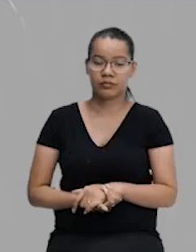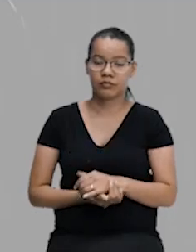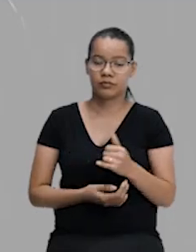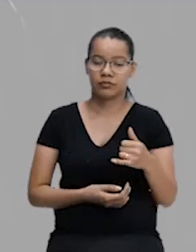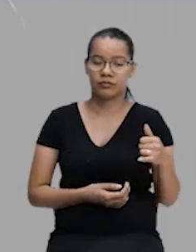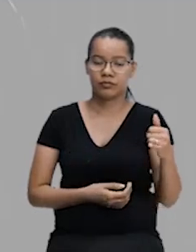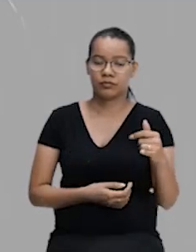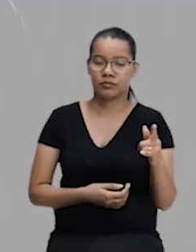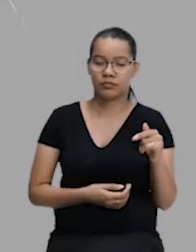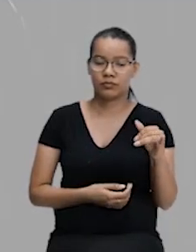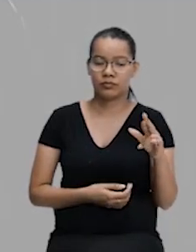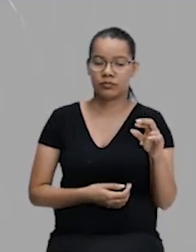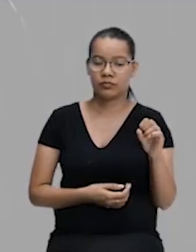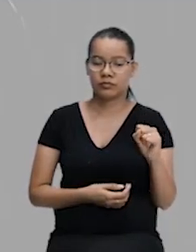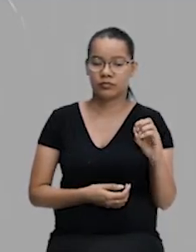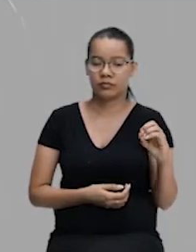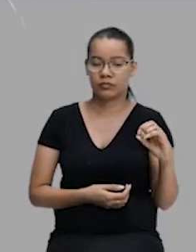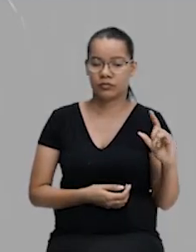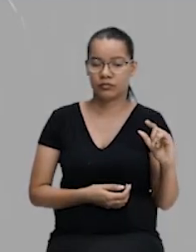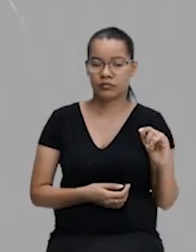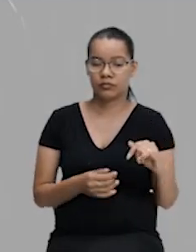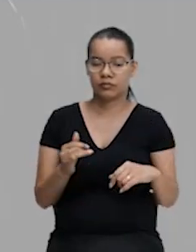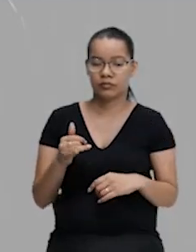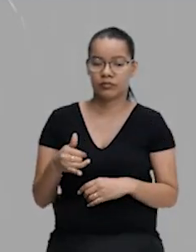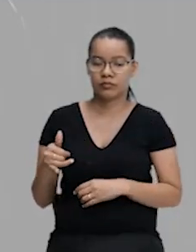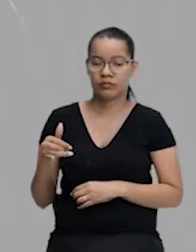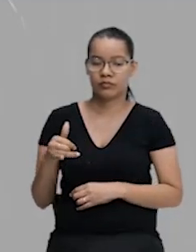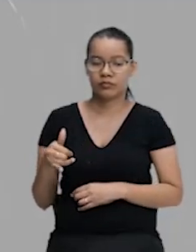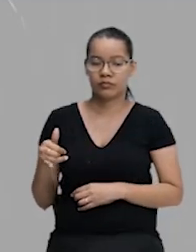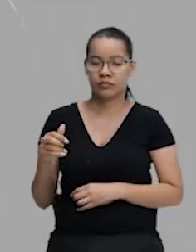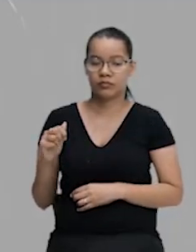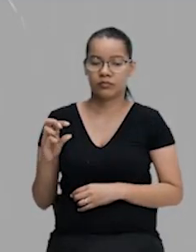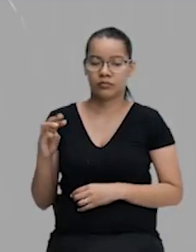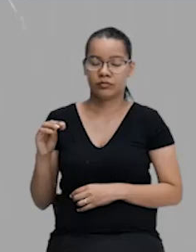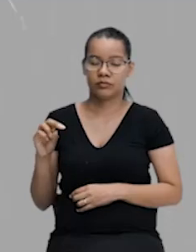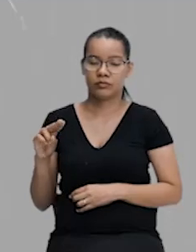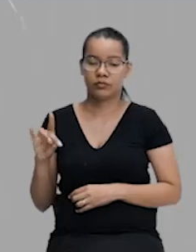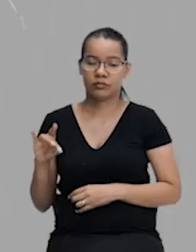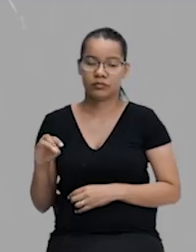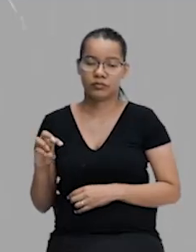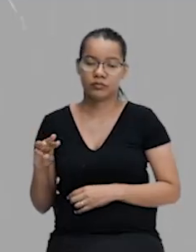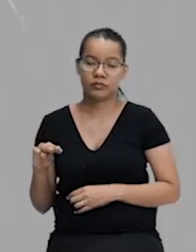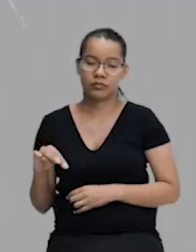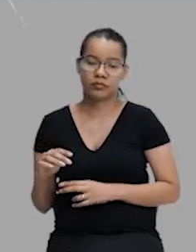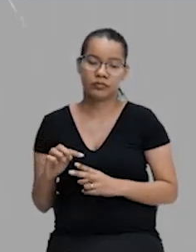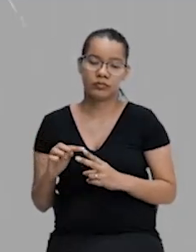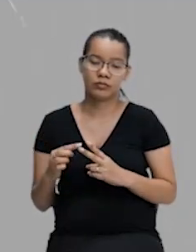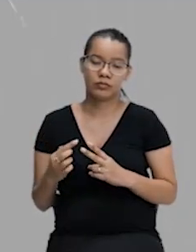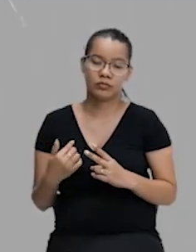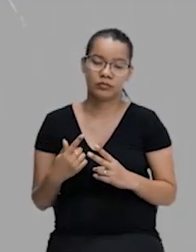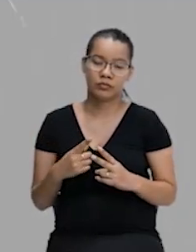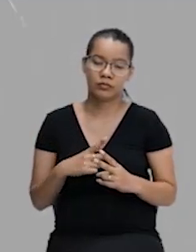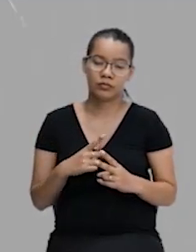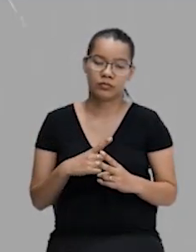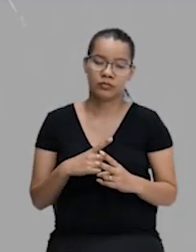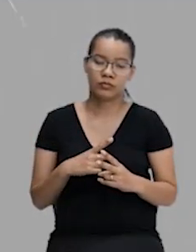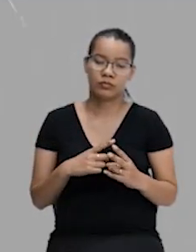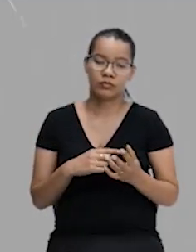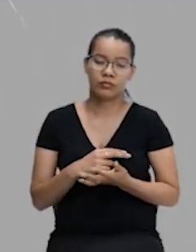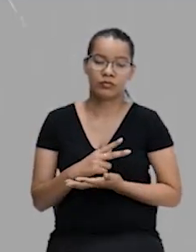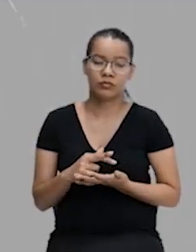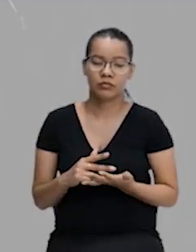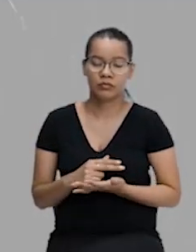de girassol e o óleo de amendoim. Então, são dois óleos, nós vamos ter aqui várias